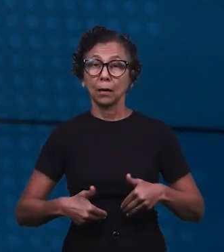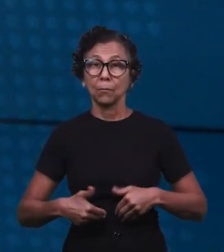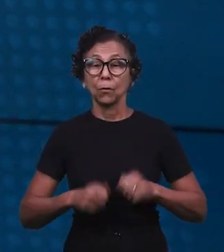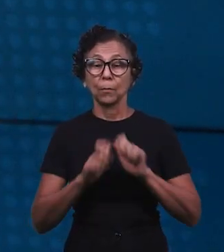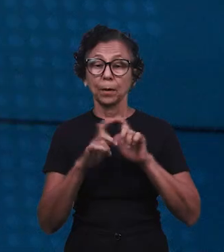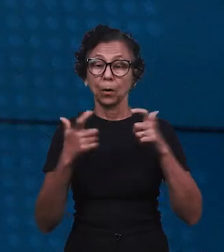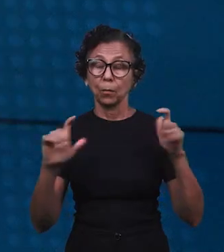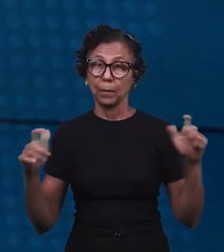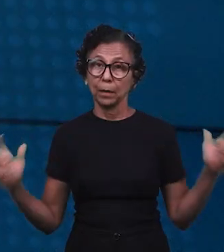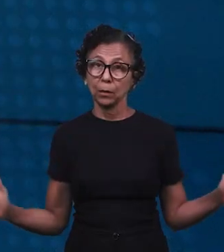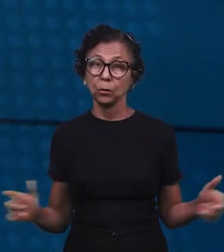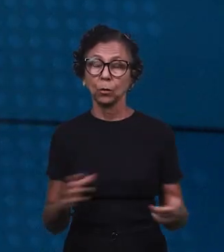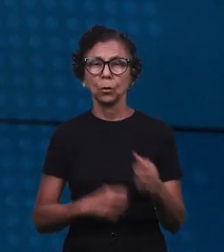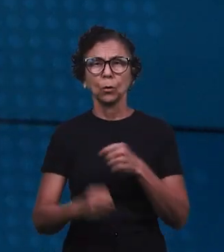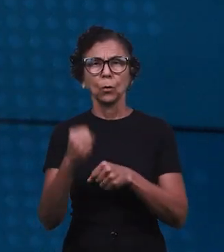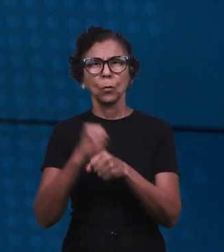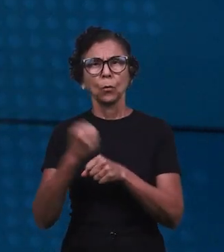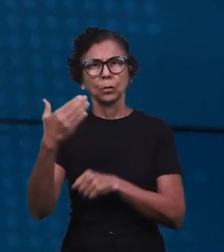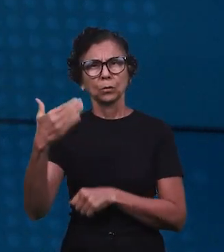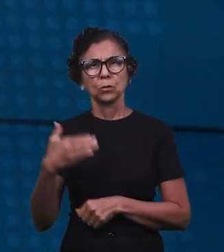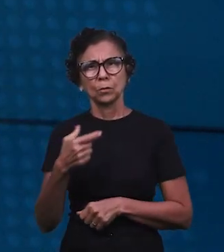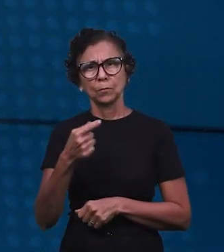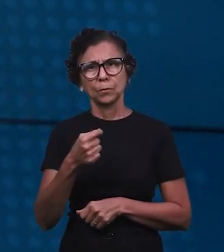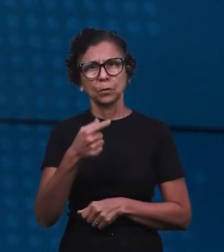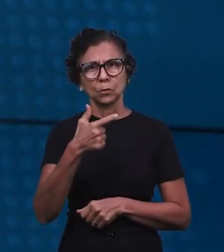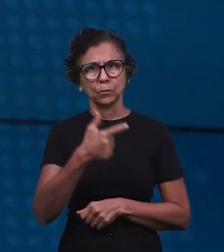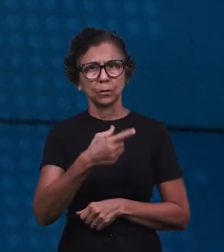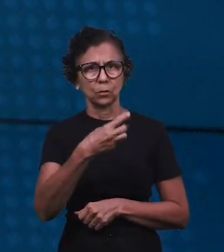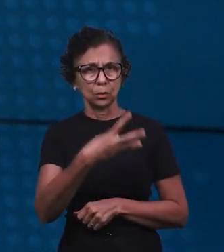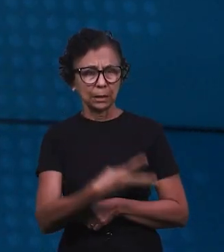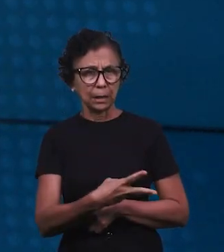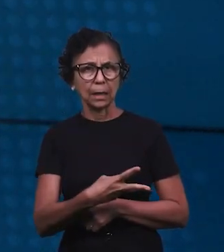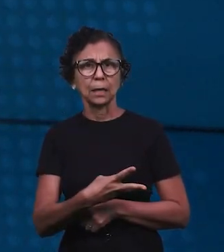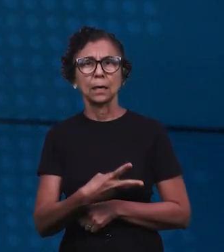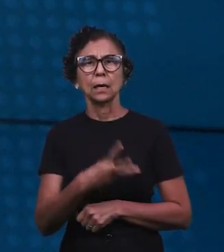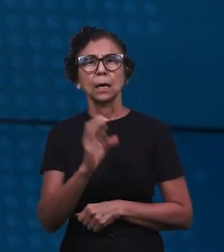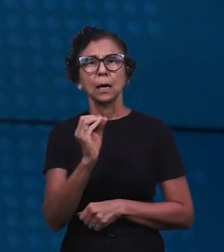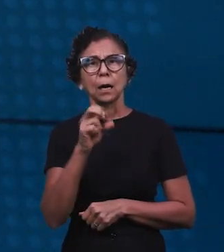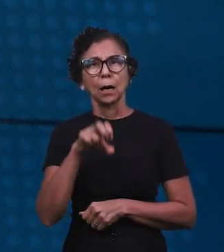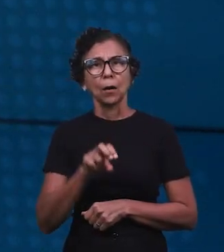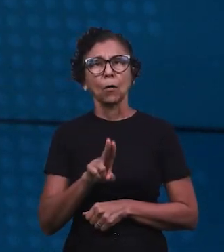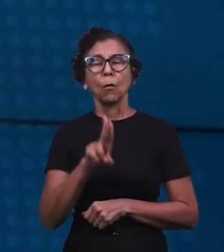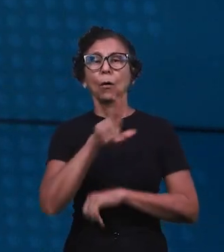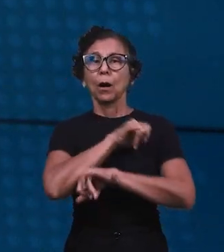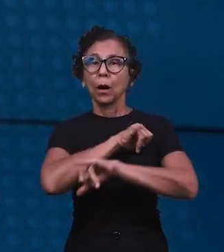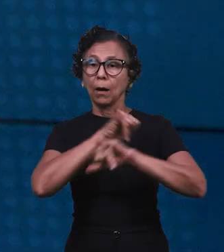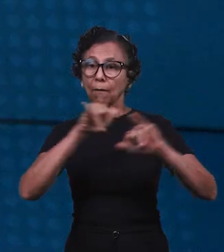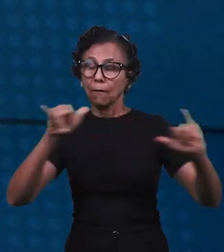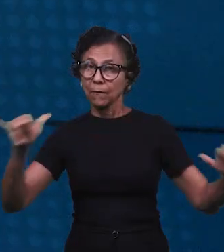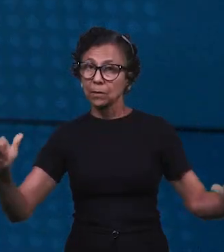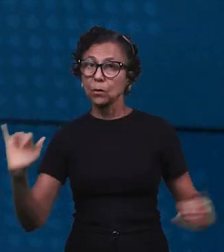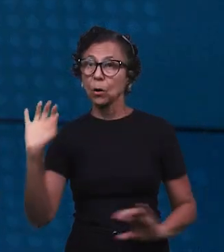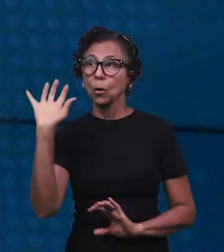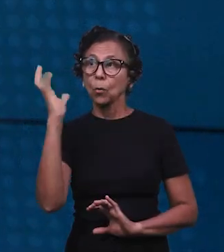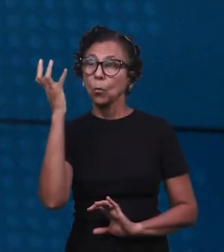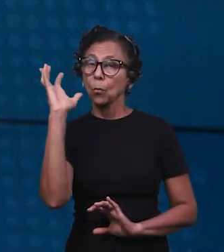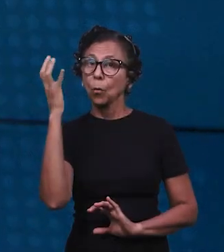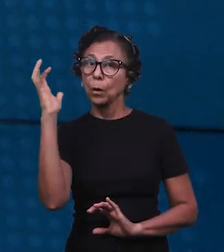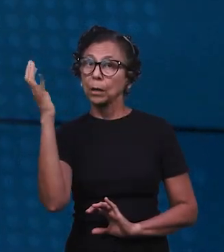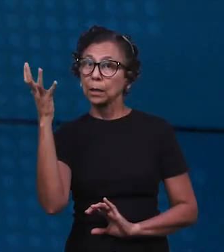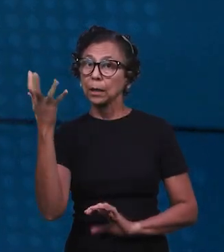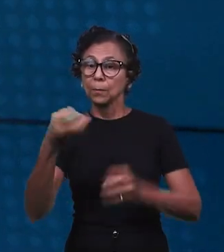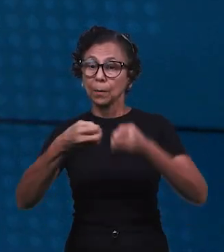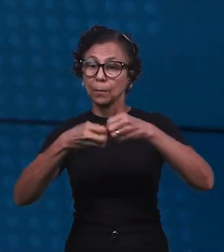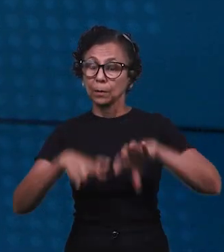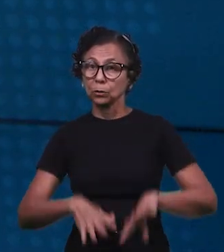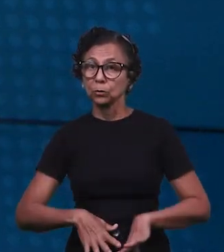2023, a ONU alertou sobre o impacto das mudanças climáticas na produção agrícola, que tem agravado a situação de